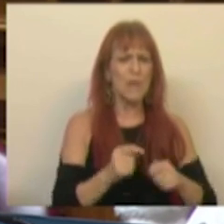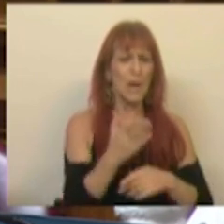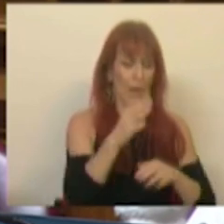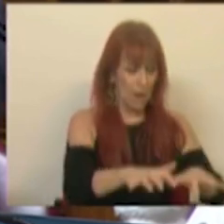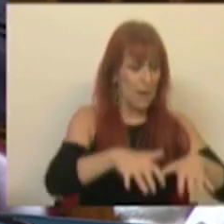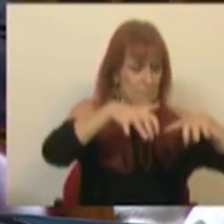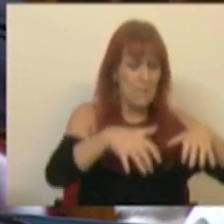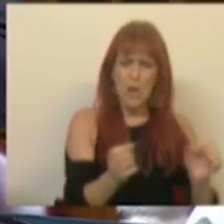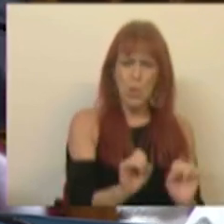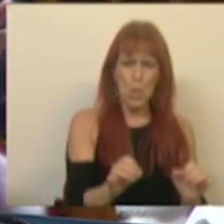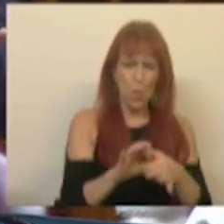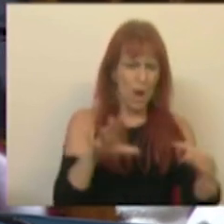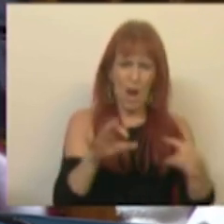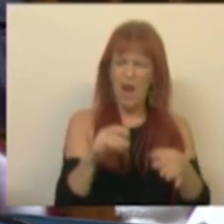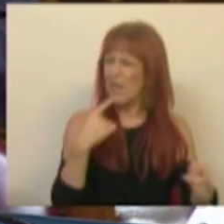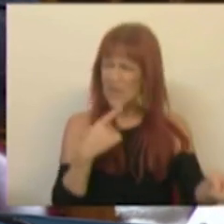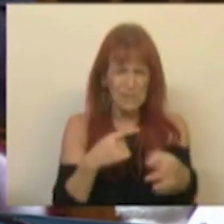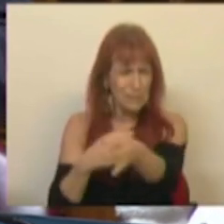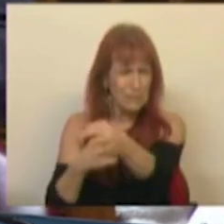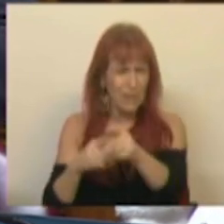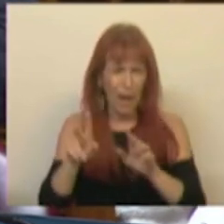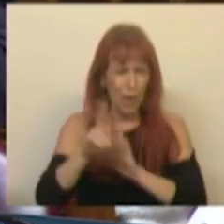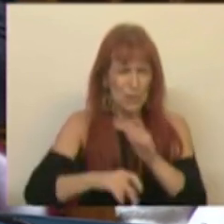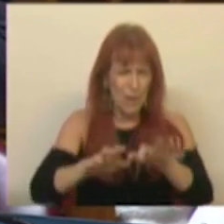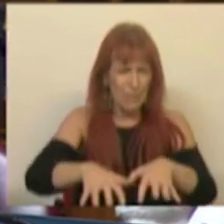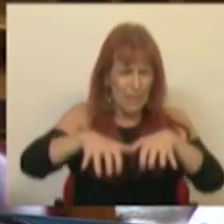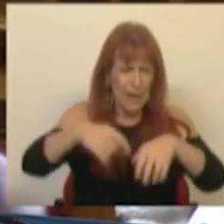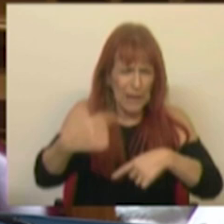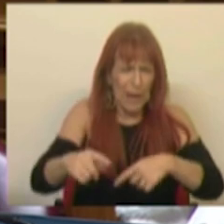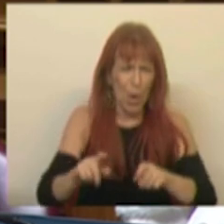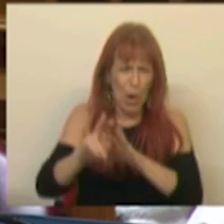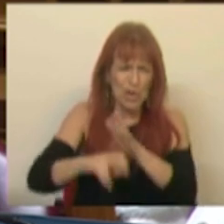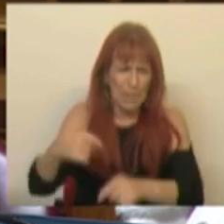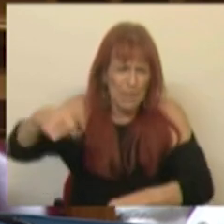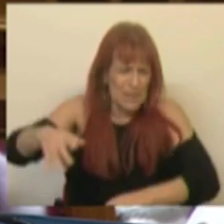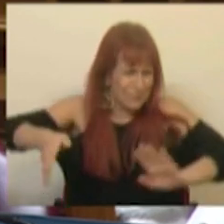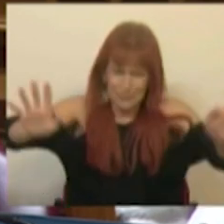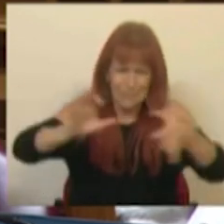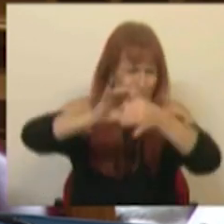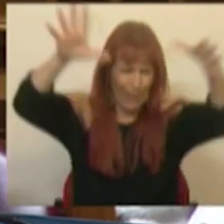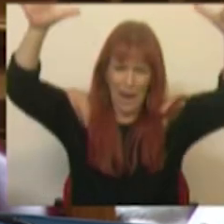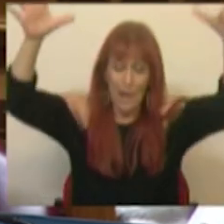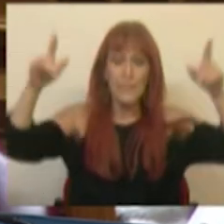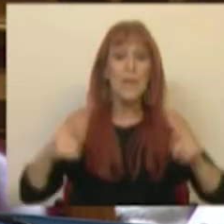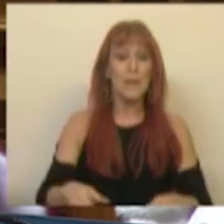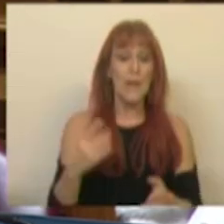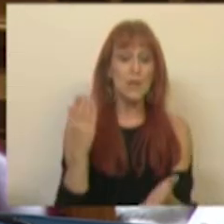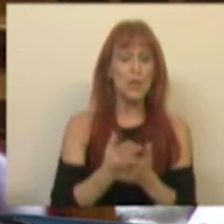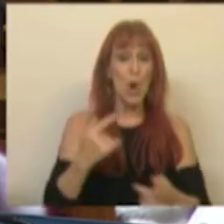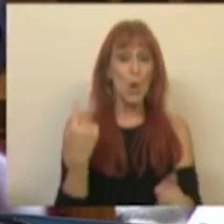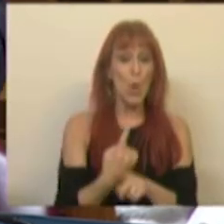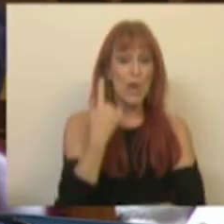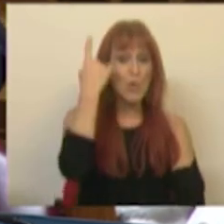não tem nada a ver, como já tenho ouvido aí dizer, se o regime é parlamentarista ou presidencialista, não tem nada a ver, tem a ver unicamente com uma coisa